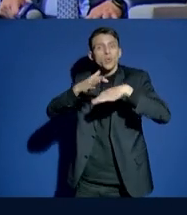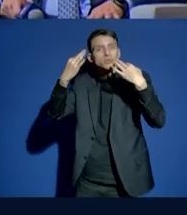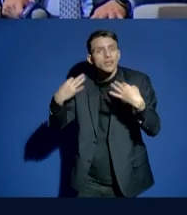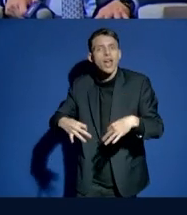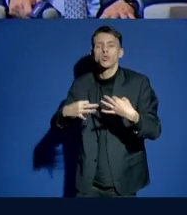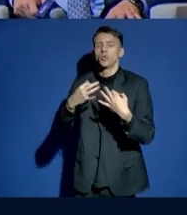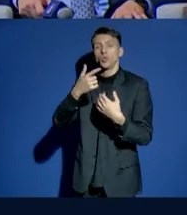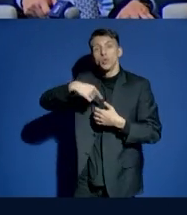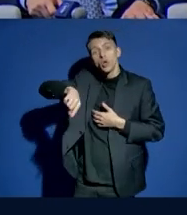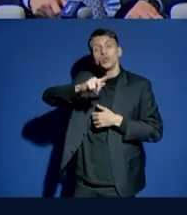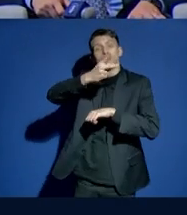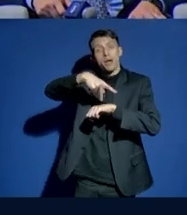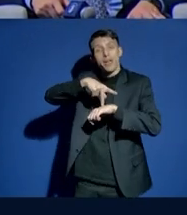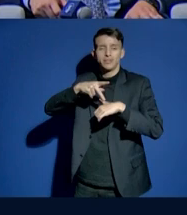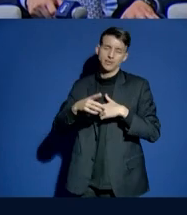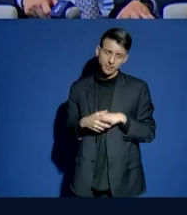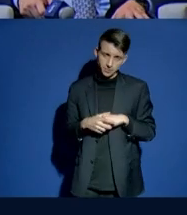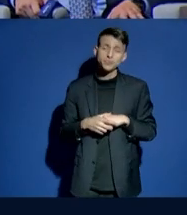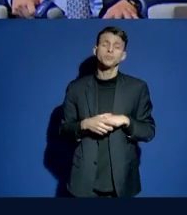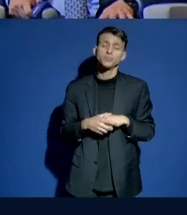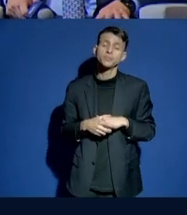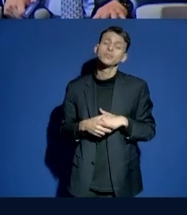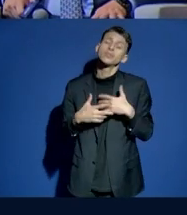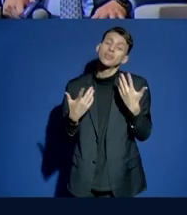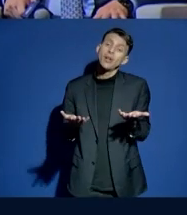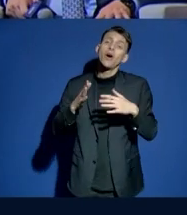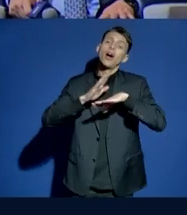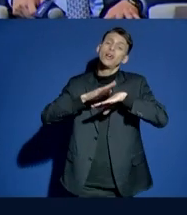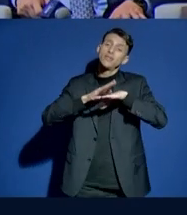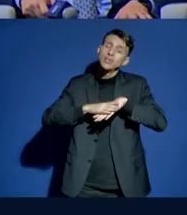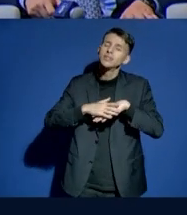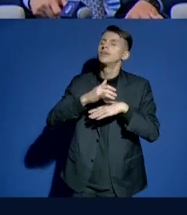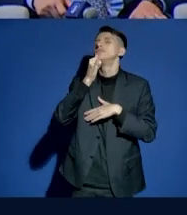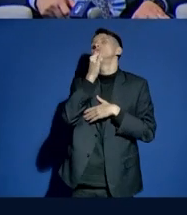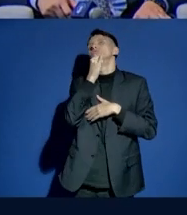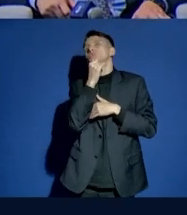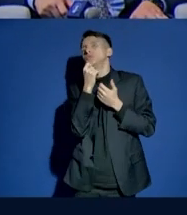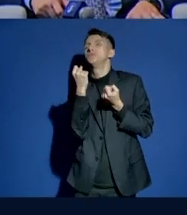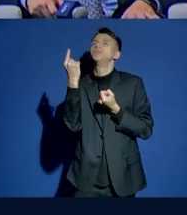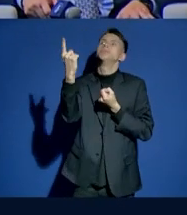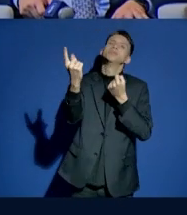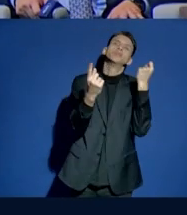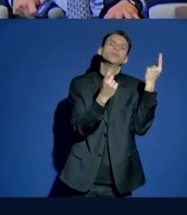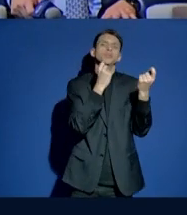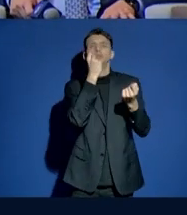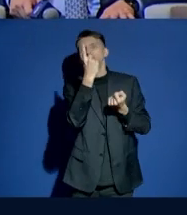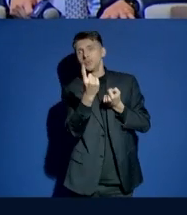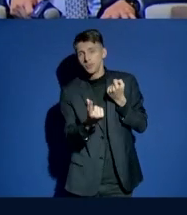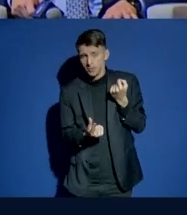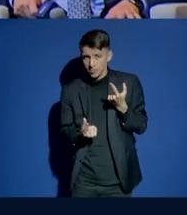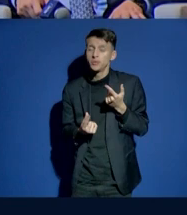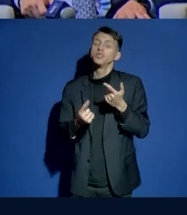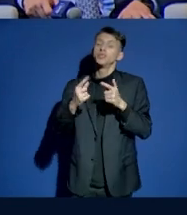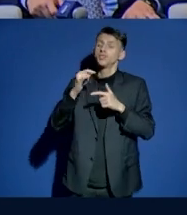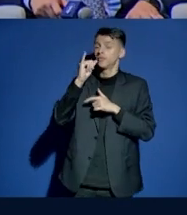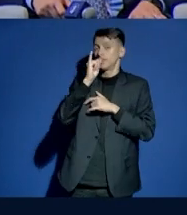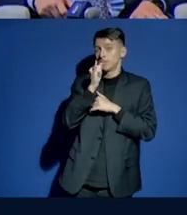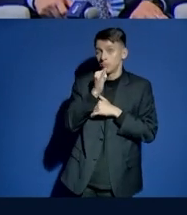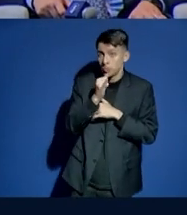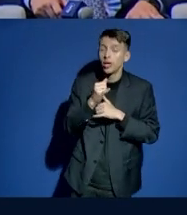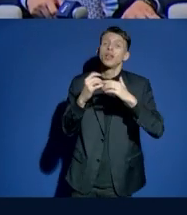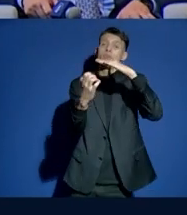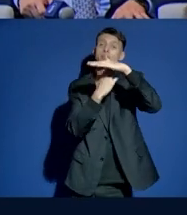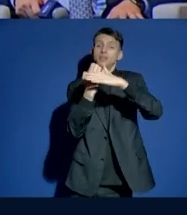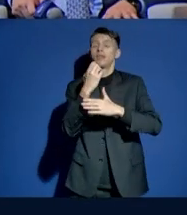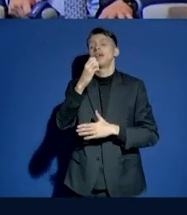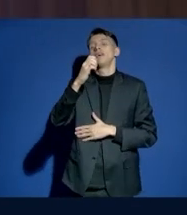para o nosso país E aí entre narrativas que vão narrativas que vem para vocês terem uma ideia a ferrorão quase